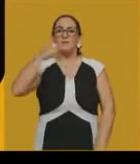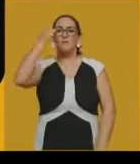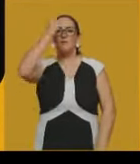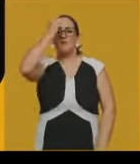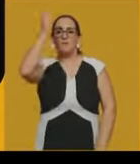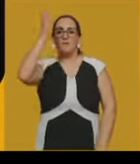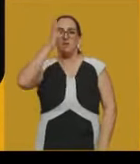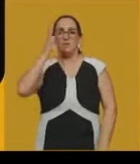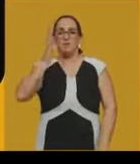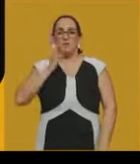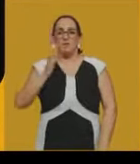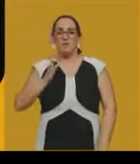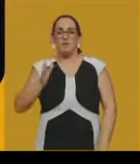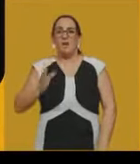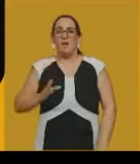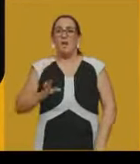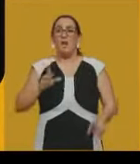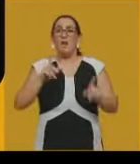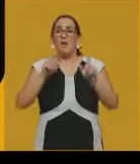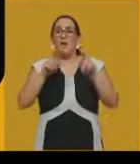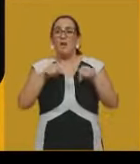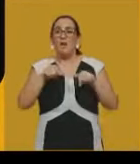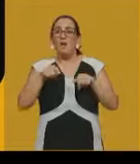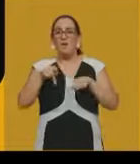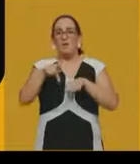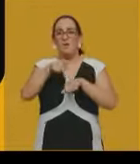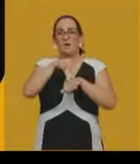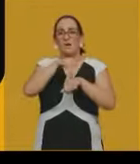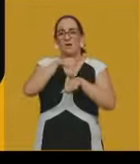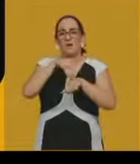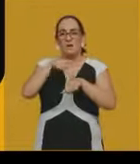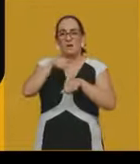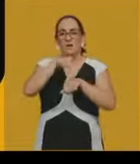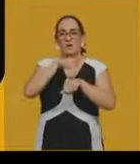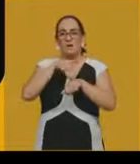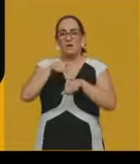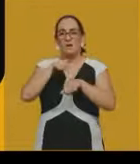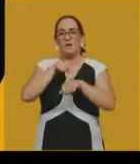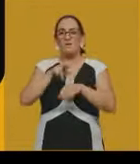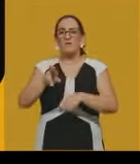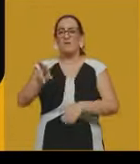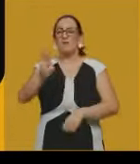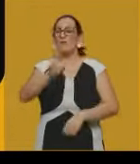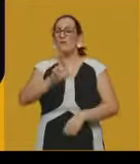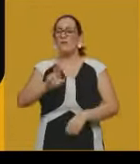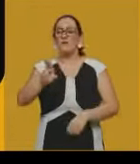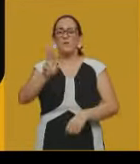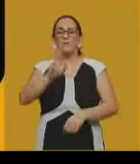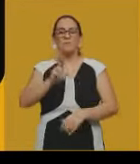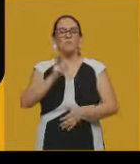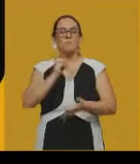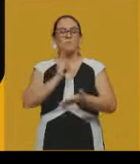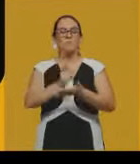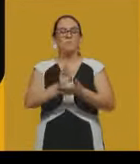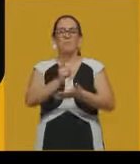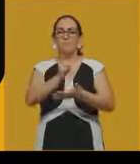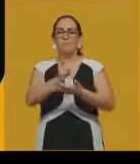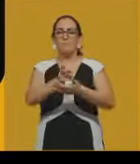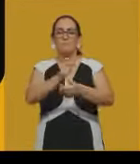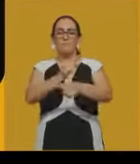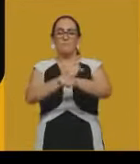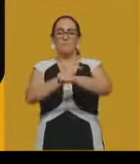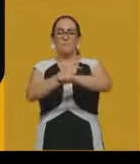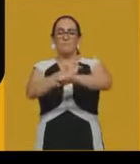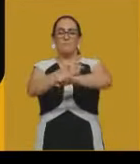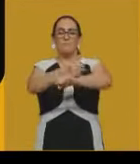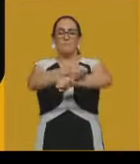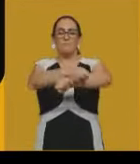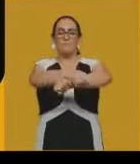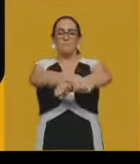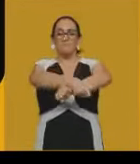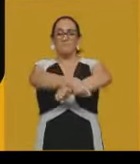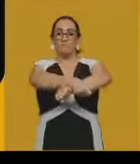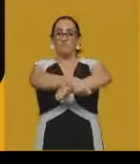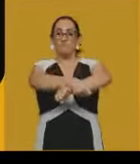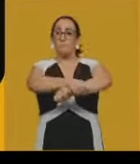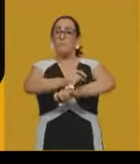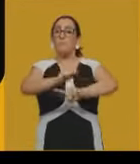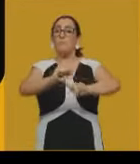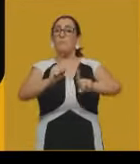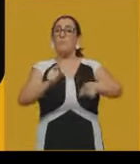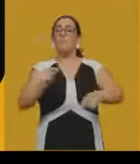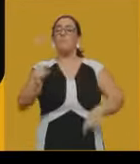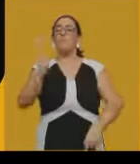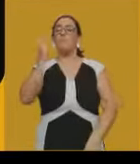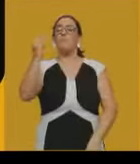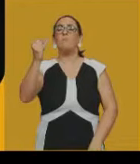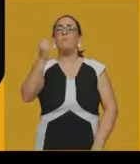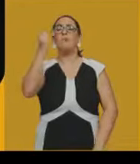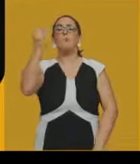se constitui um país, mas que usa em larga escala a mão de obra escravizada. E é importante a gente